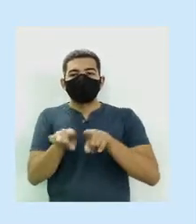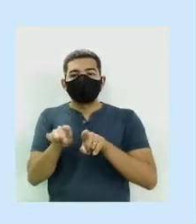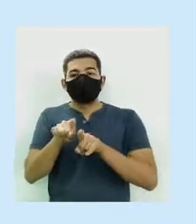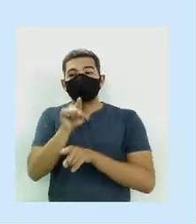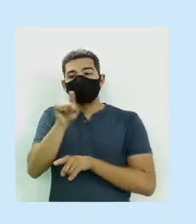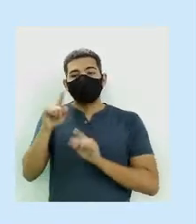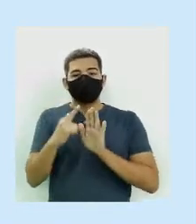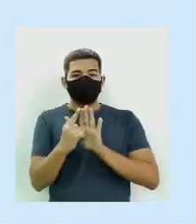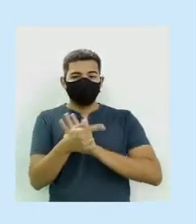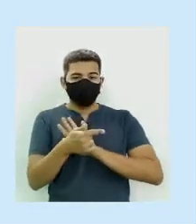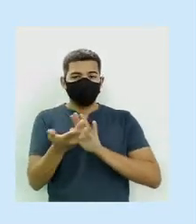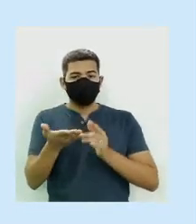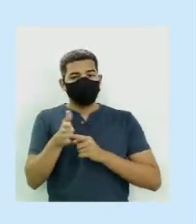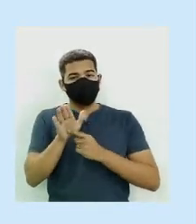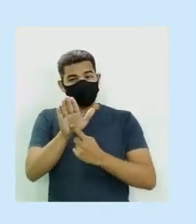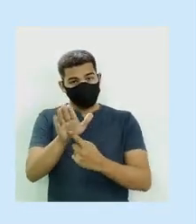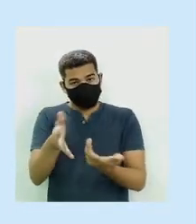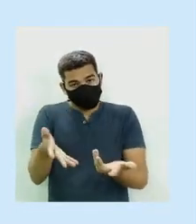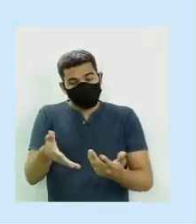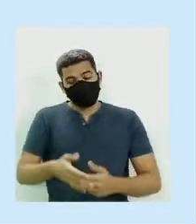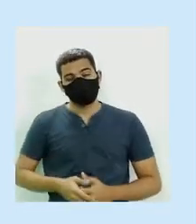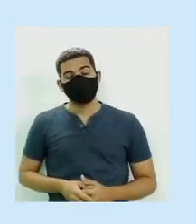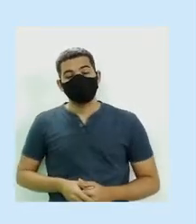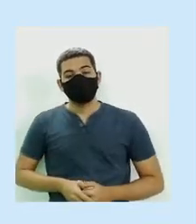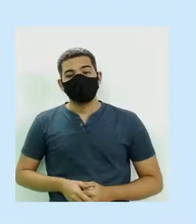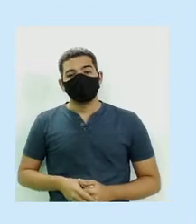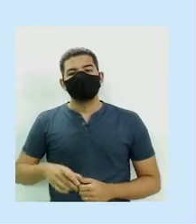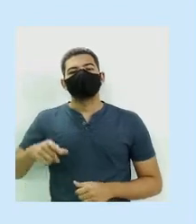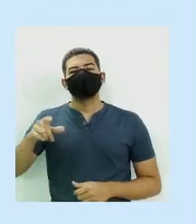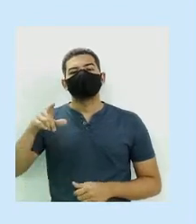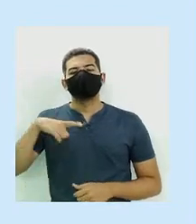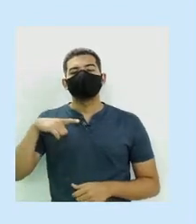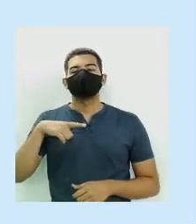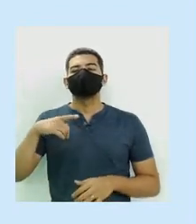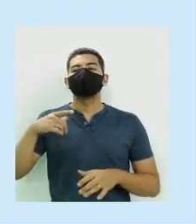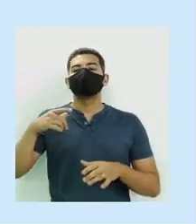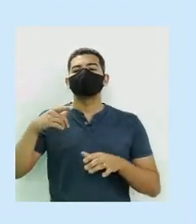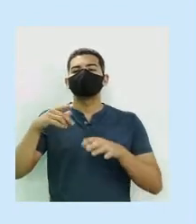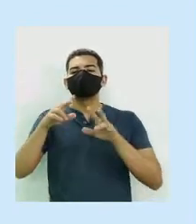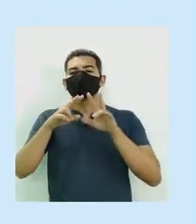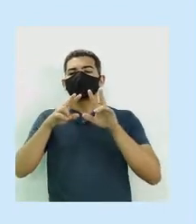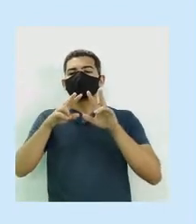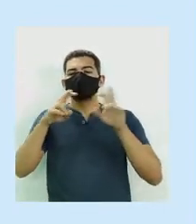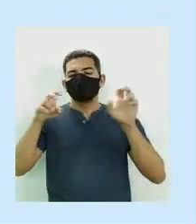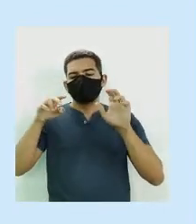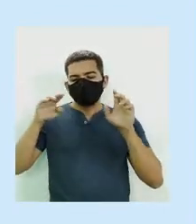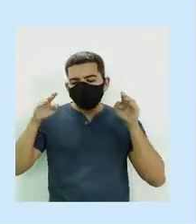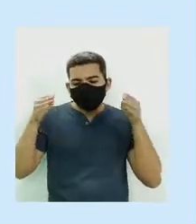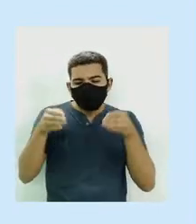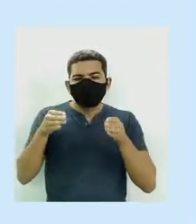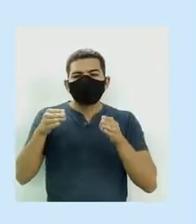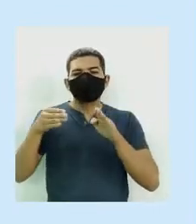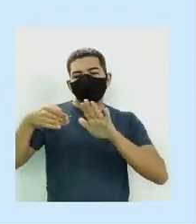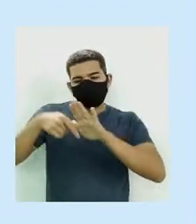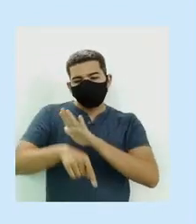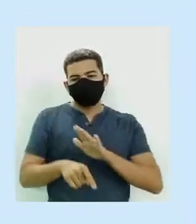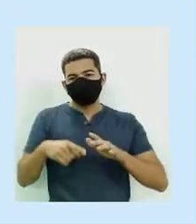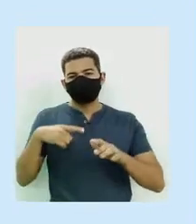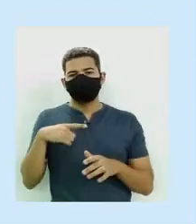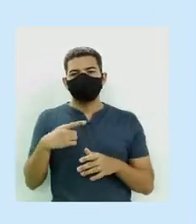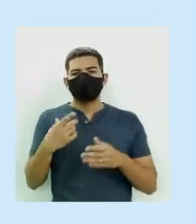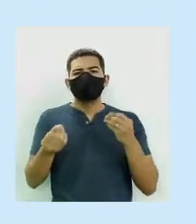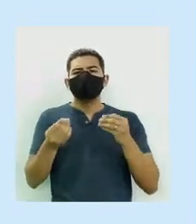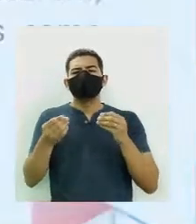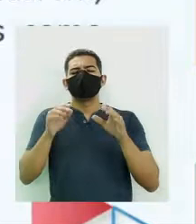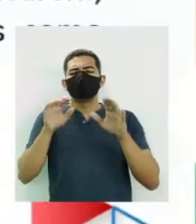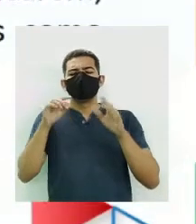desse gênero que eu trouxe hoje para vocês. A gente vai se aprofundar sobre o objetivo da aula de hoje. Vamos dar uma olhada no nosso